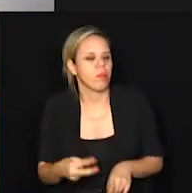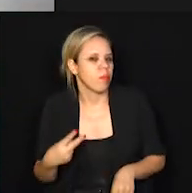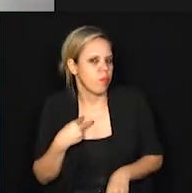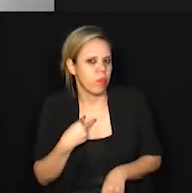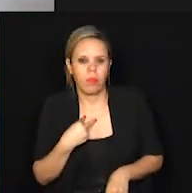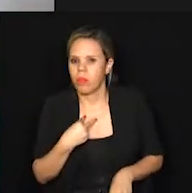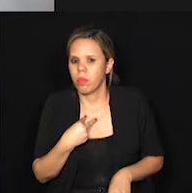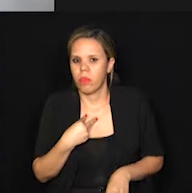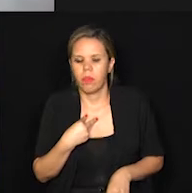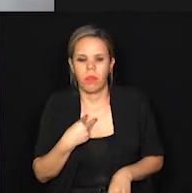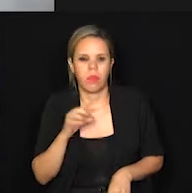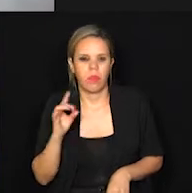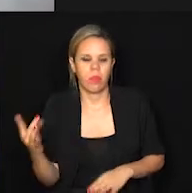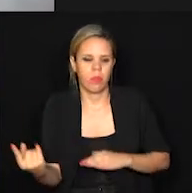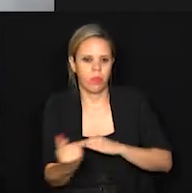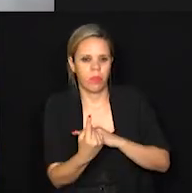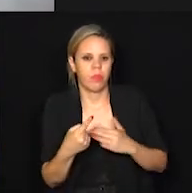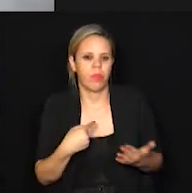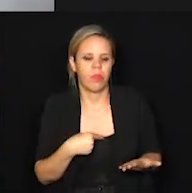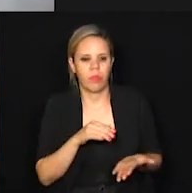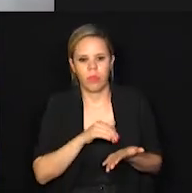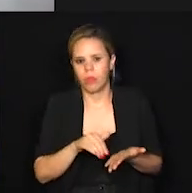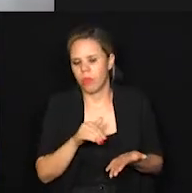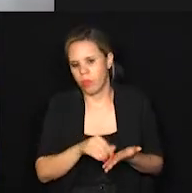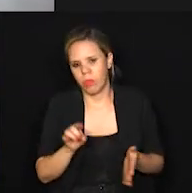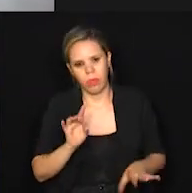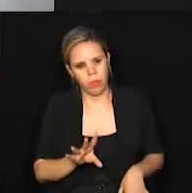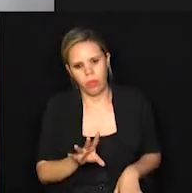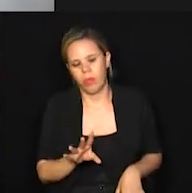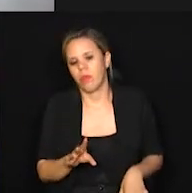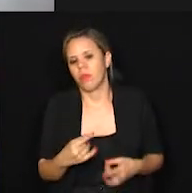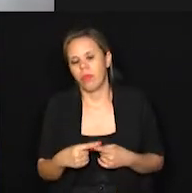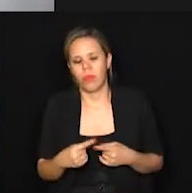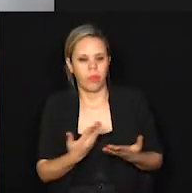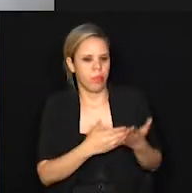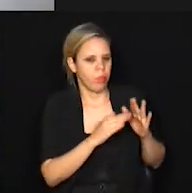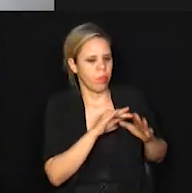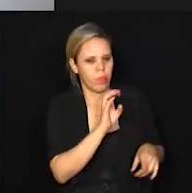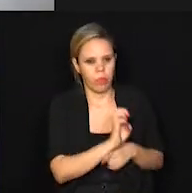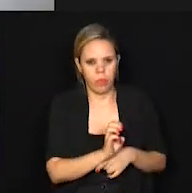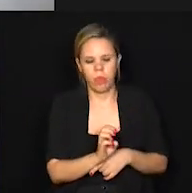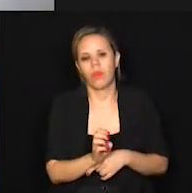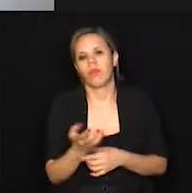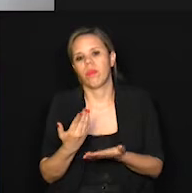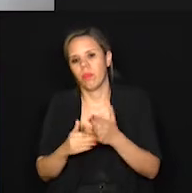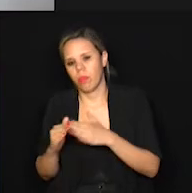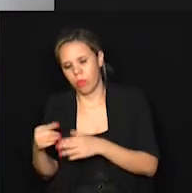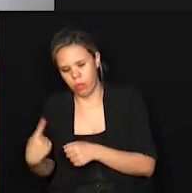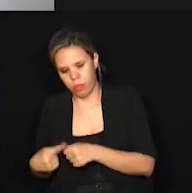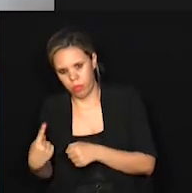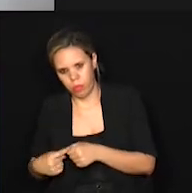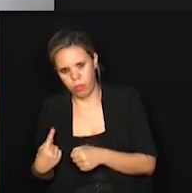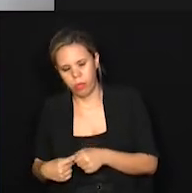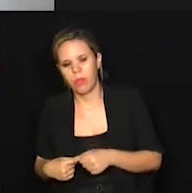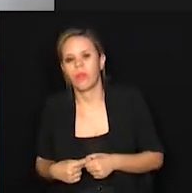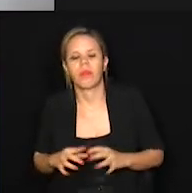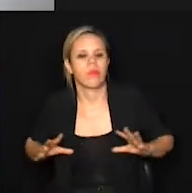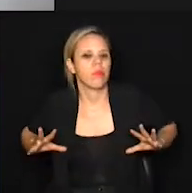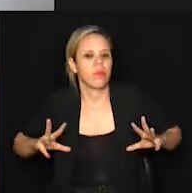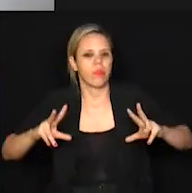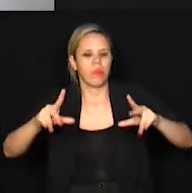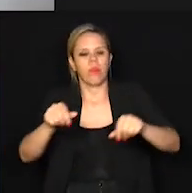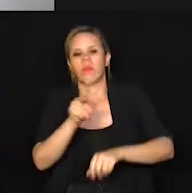a vinda apenas dos gabinetes, porque tanto a escola estadual quanto a escola municipal, todos